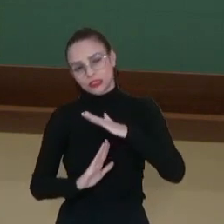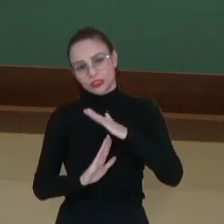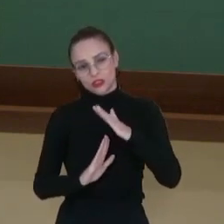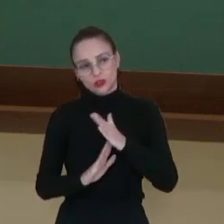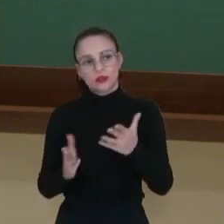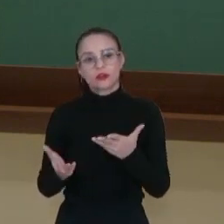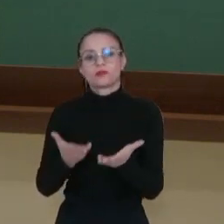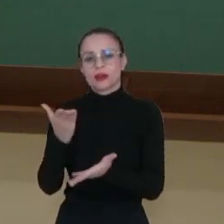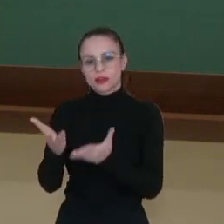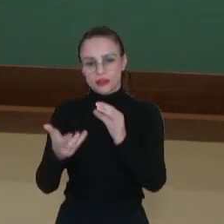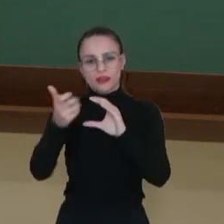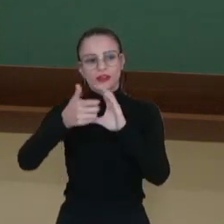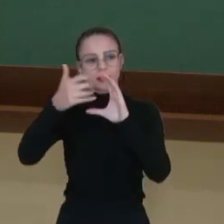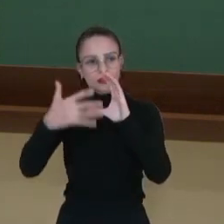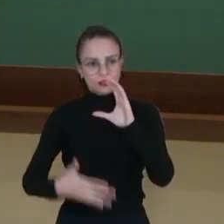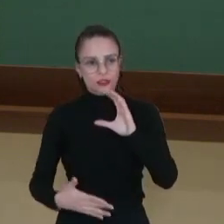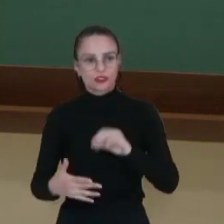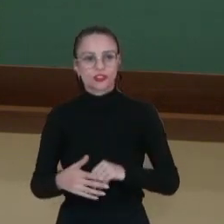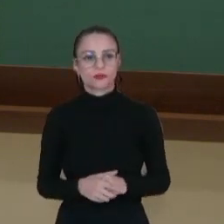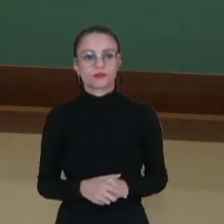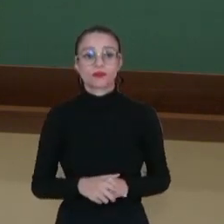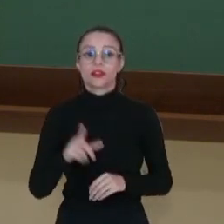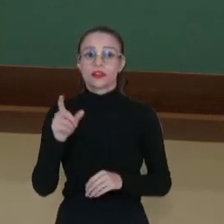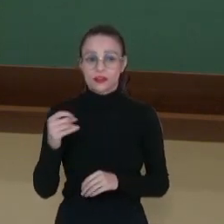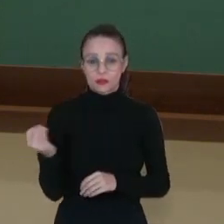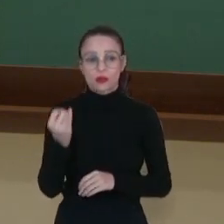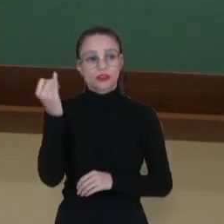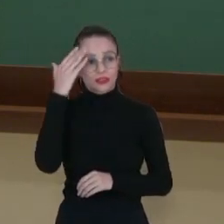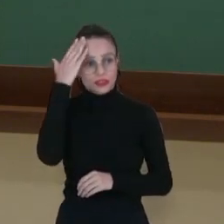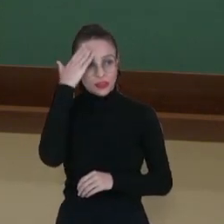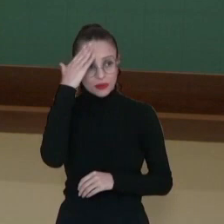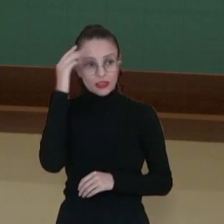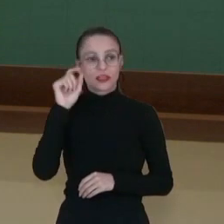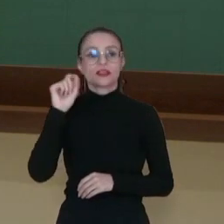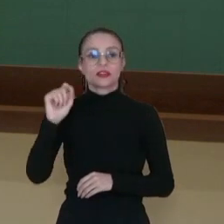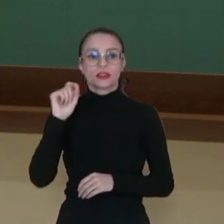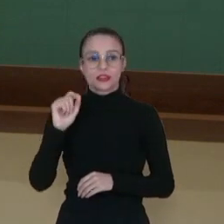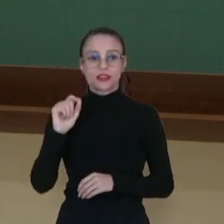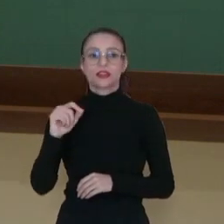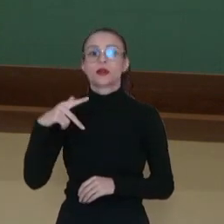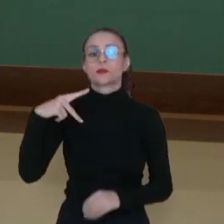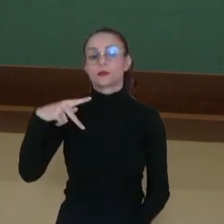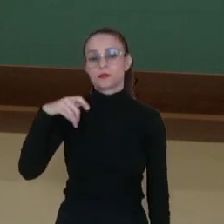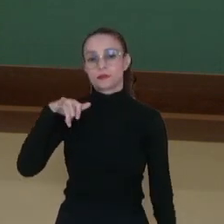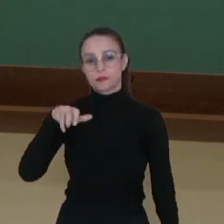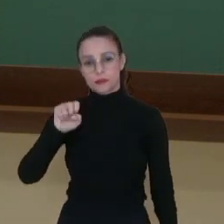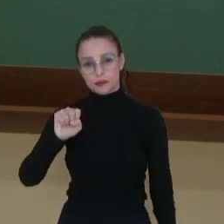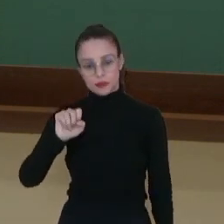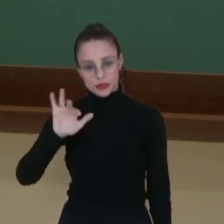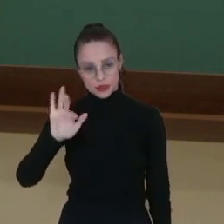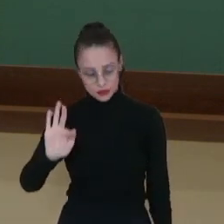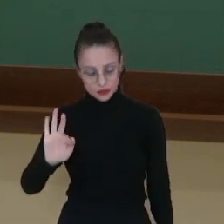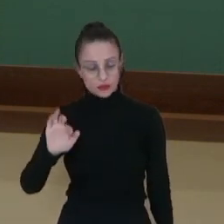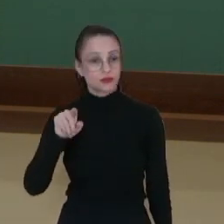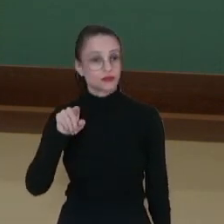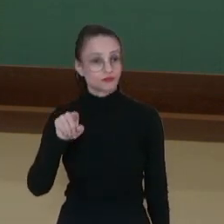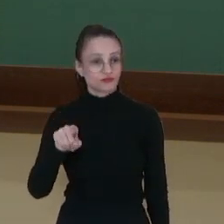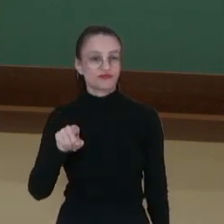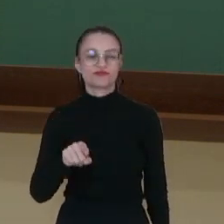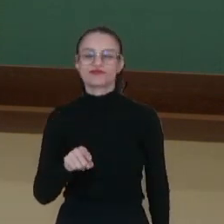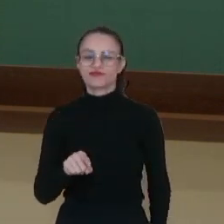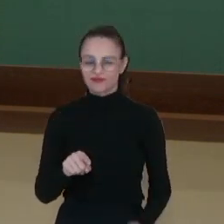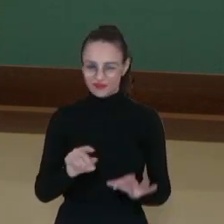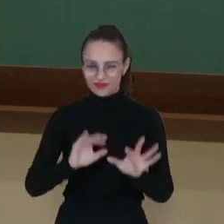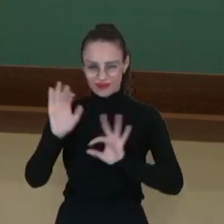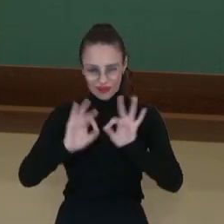atender a essas características, né? É importante saber ali que o projeto de integração do Rio São Francisco, né,